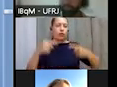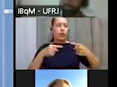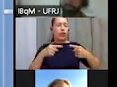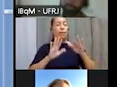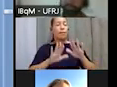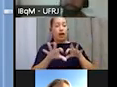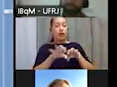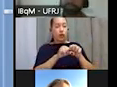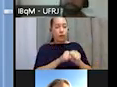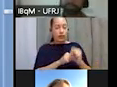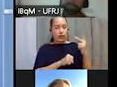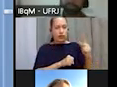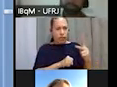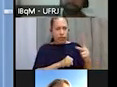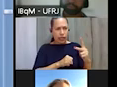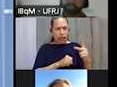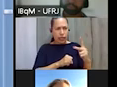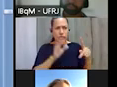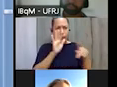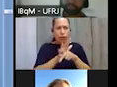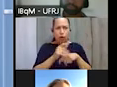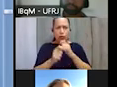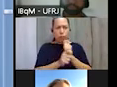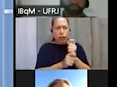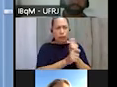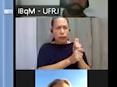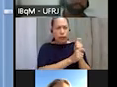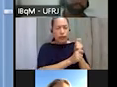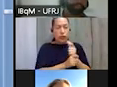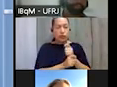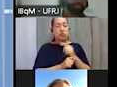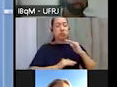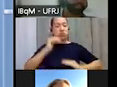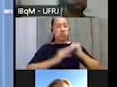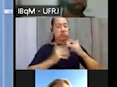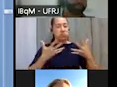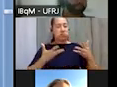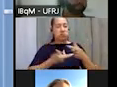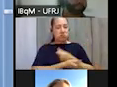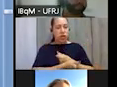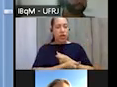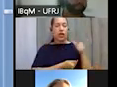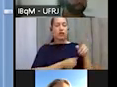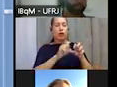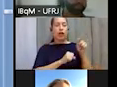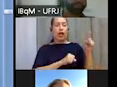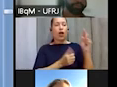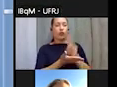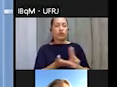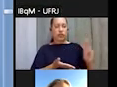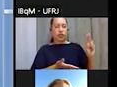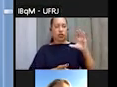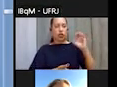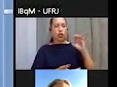em mineralogia excepcional. Ele foi um catedrático de mineralogia da Universidade de Coimbra. É até estranho, você